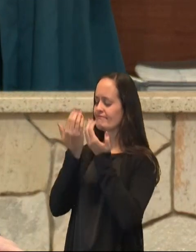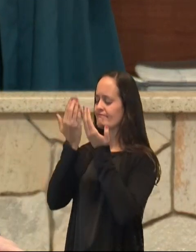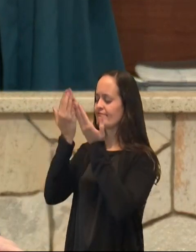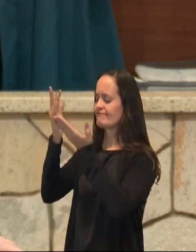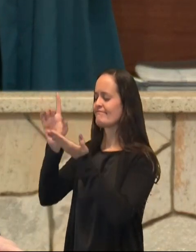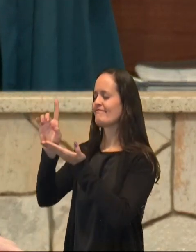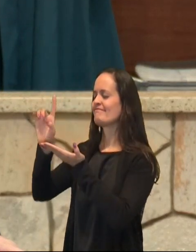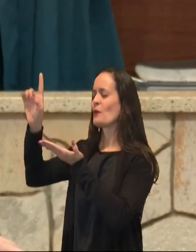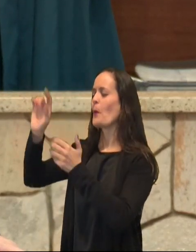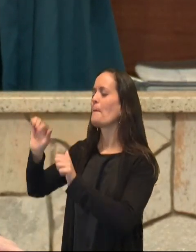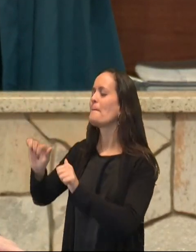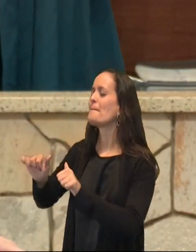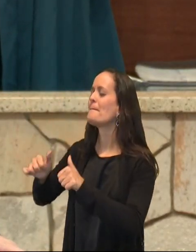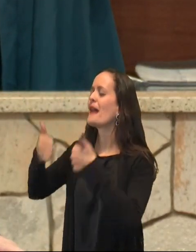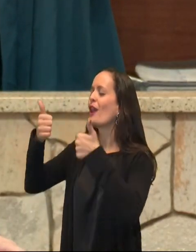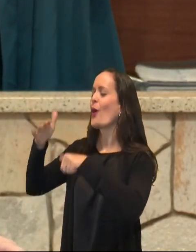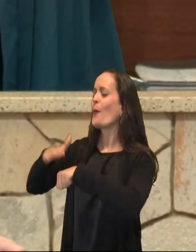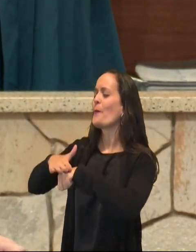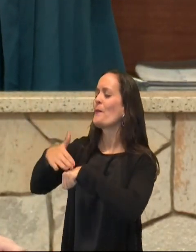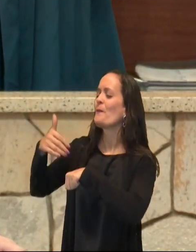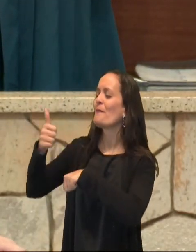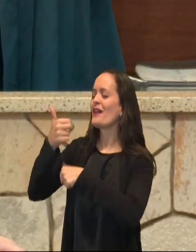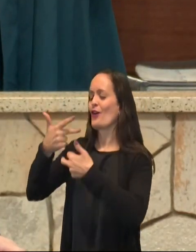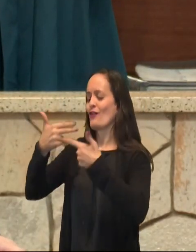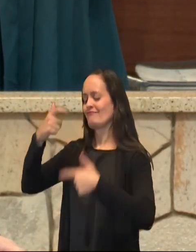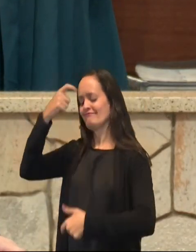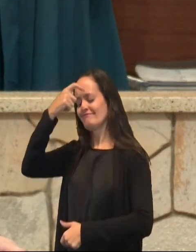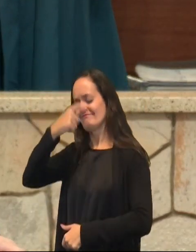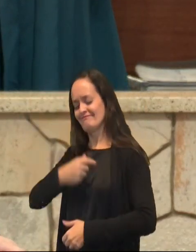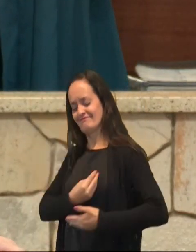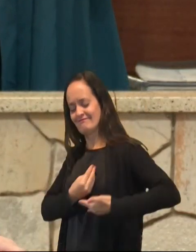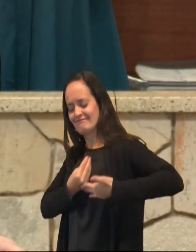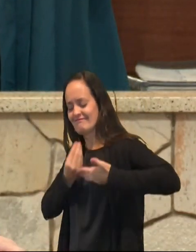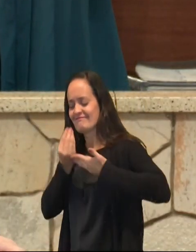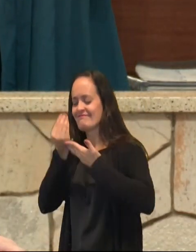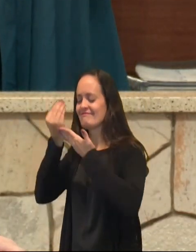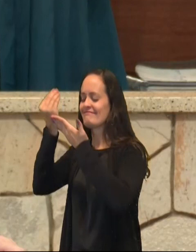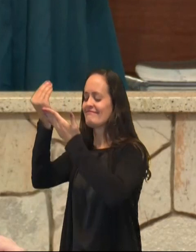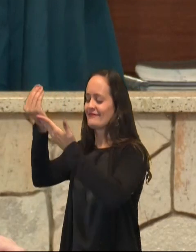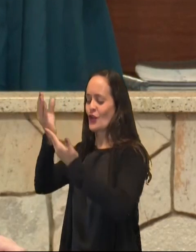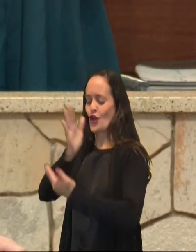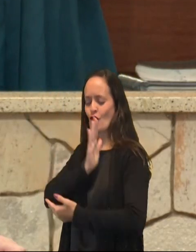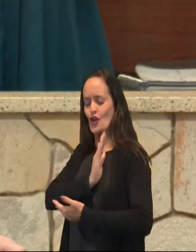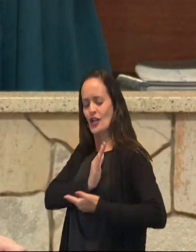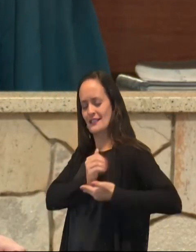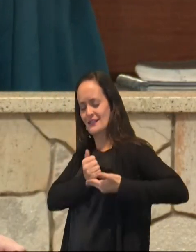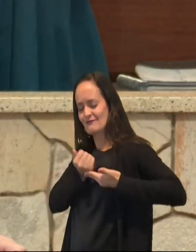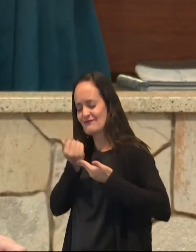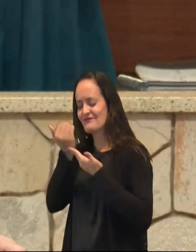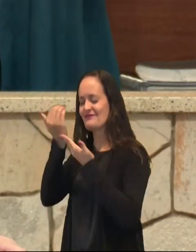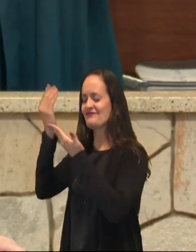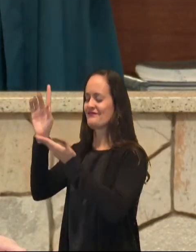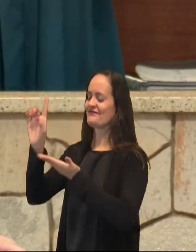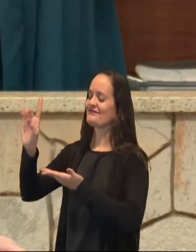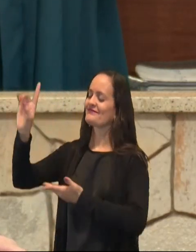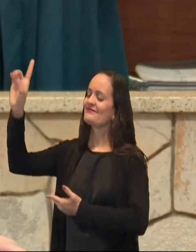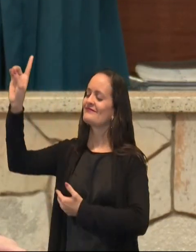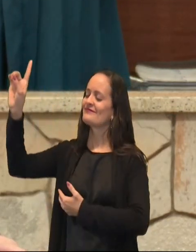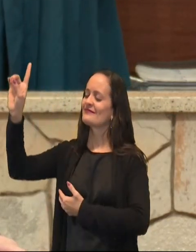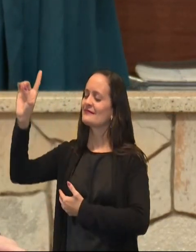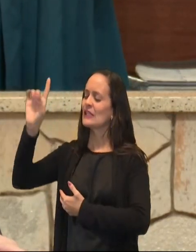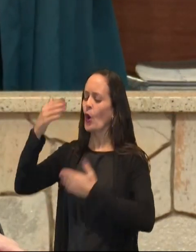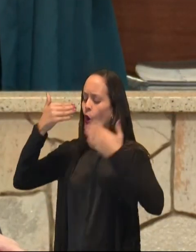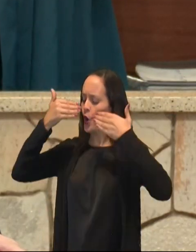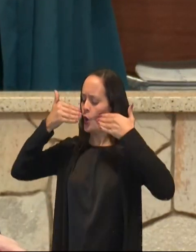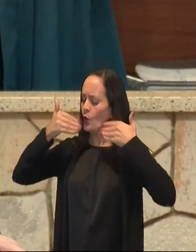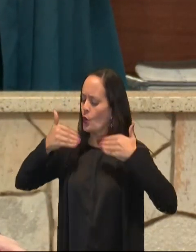melhor, ofertar o nosso ser, ofertar o nosso coração, ofertar, Deus, em cada atitude que